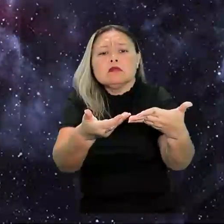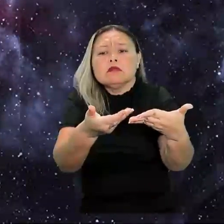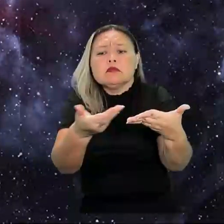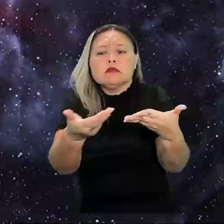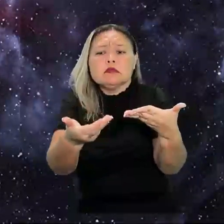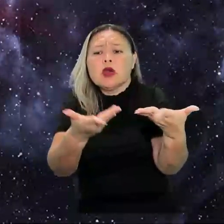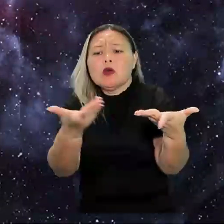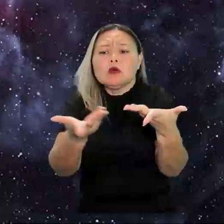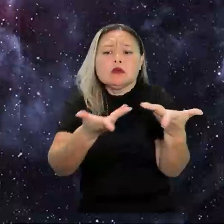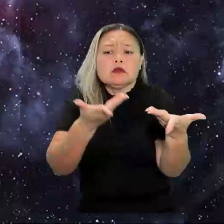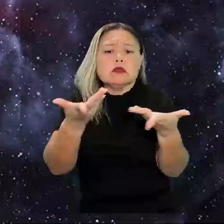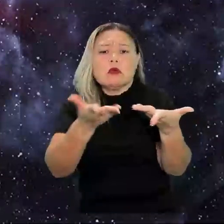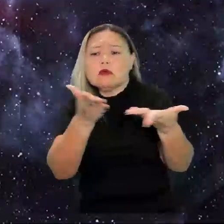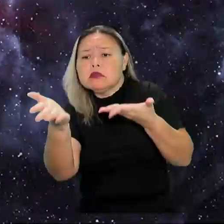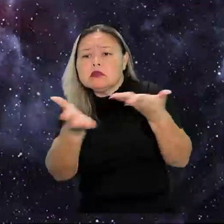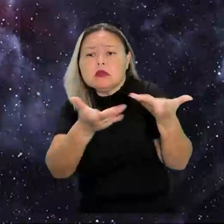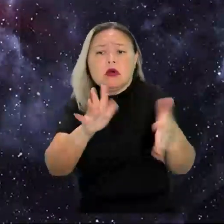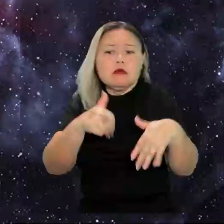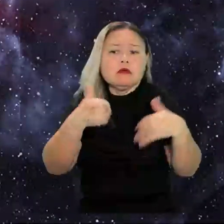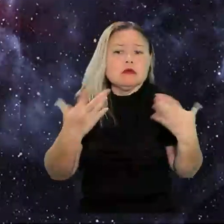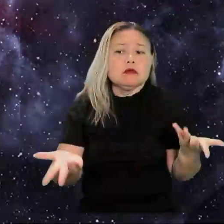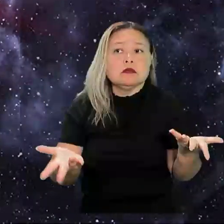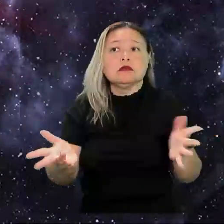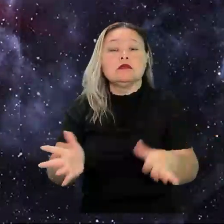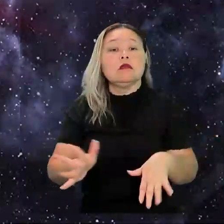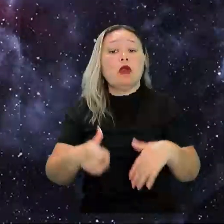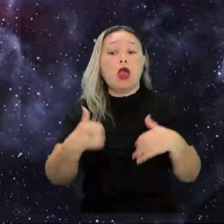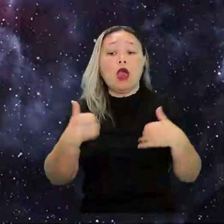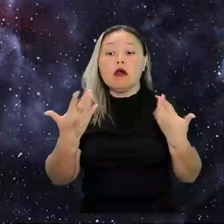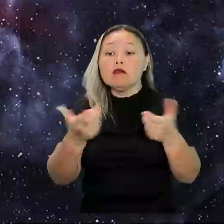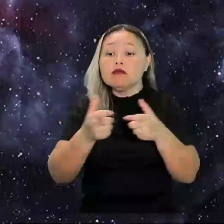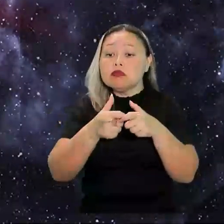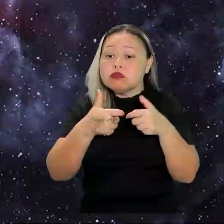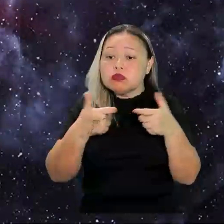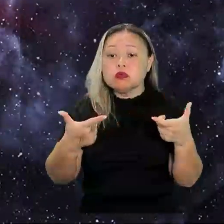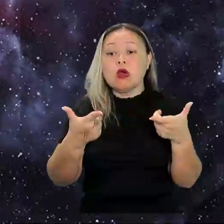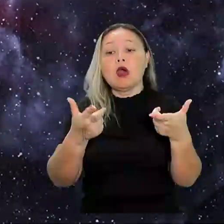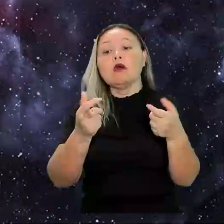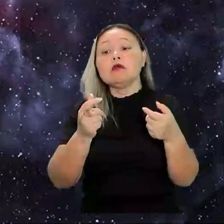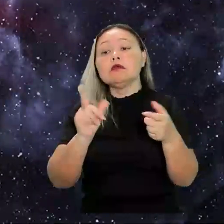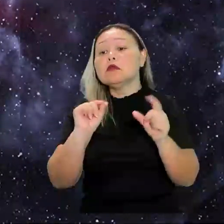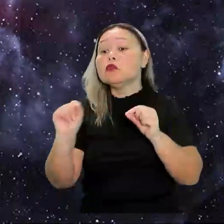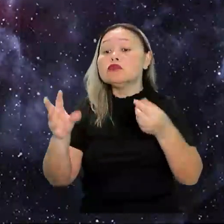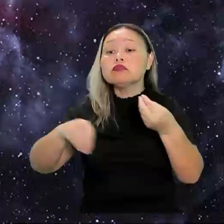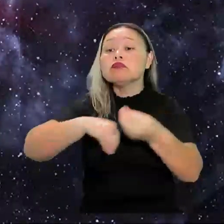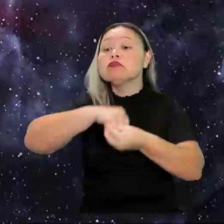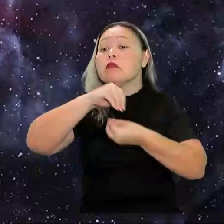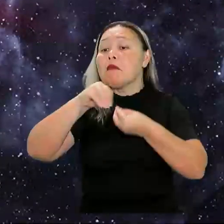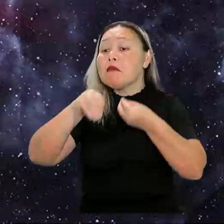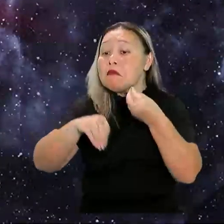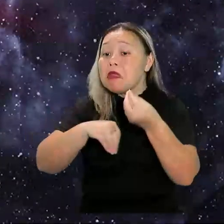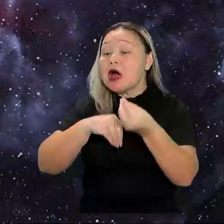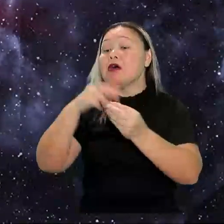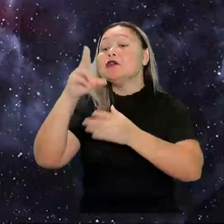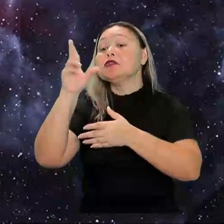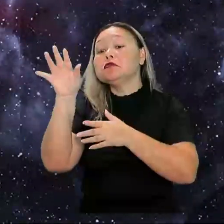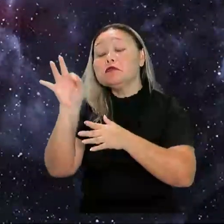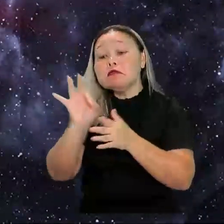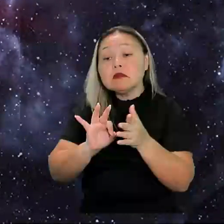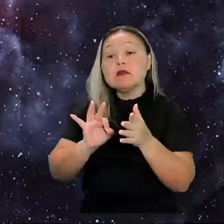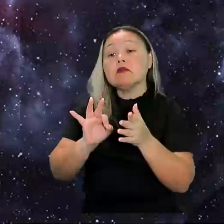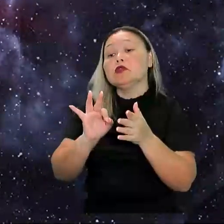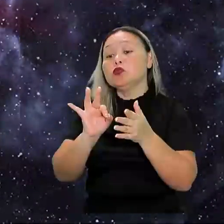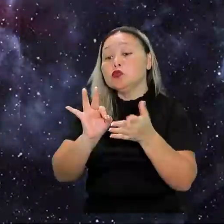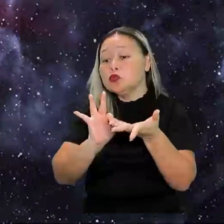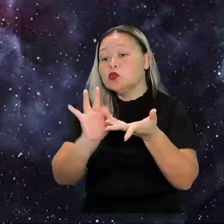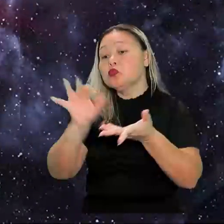um percurso, né? Entra por aqui, sai por ali, né? Mas na maioria de cara a gente já sabe o que está envolvendo, né? Se é porcentagem,